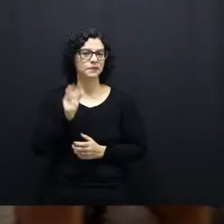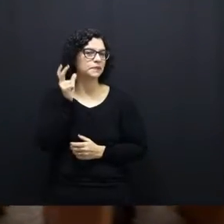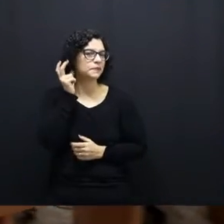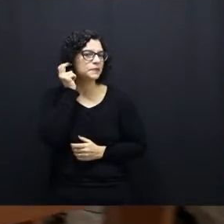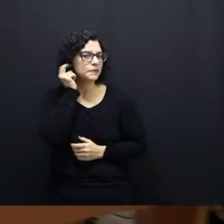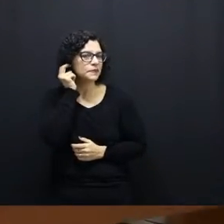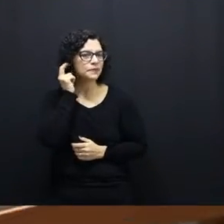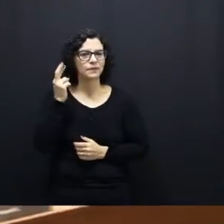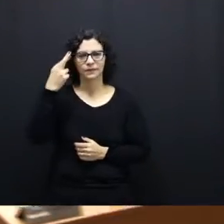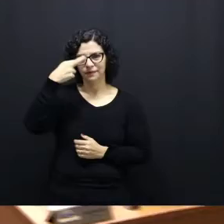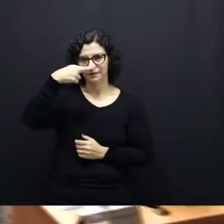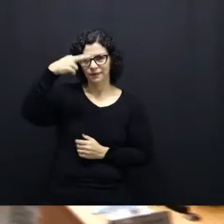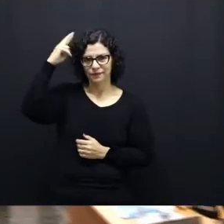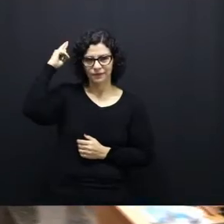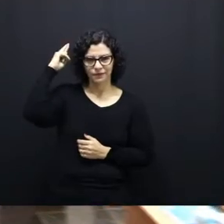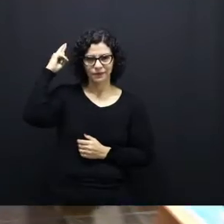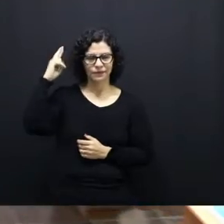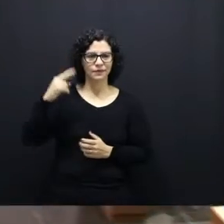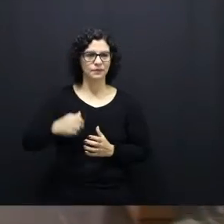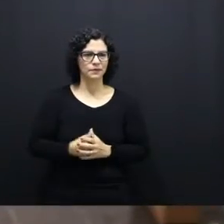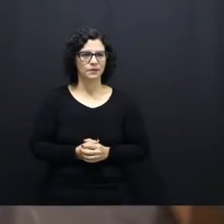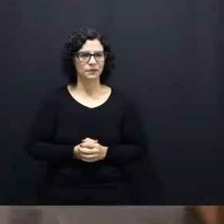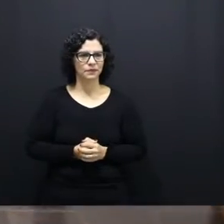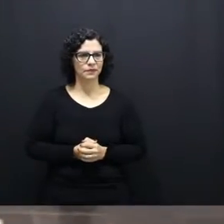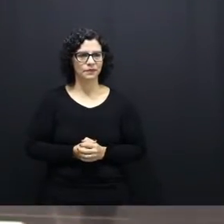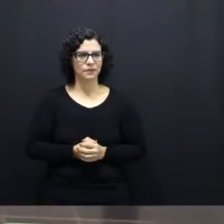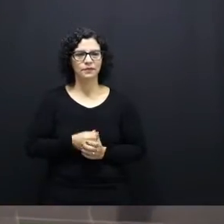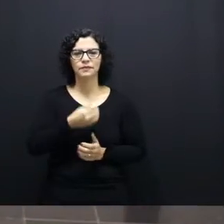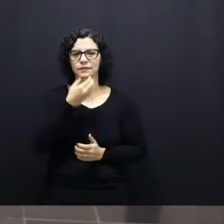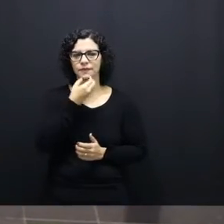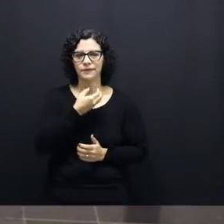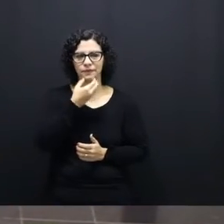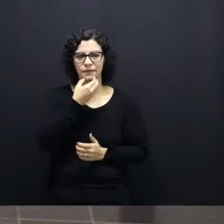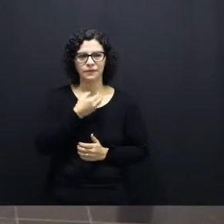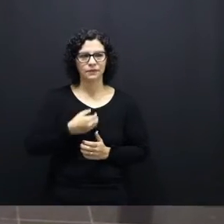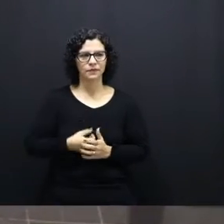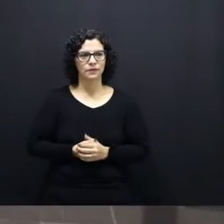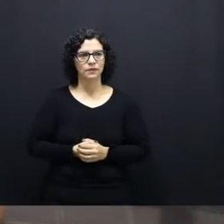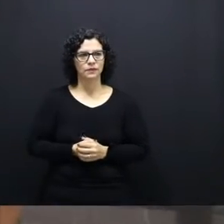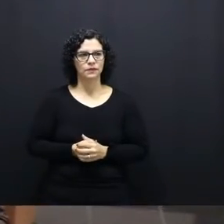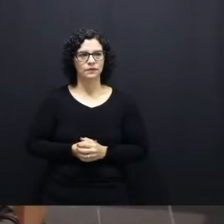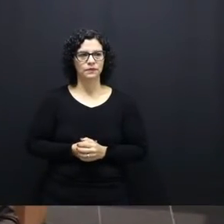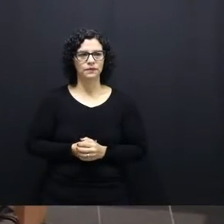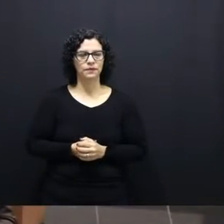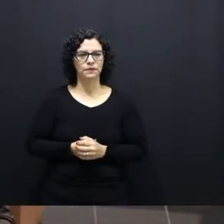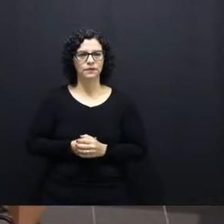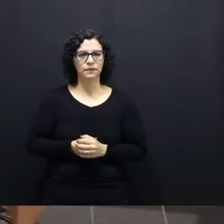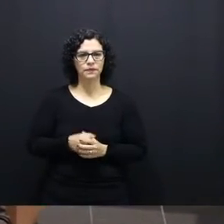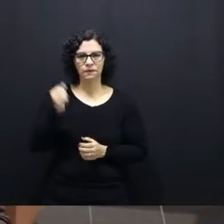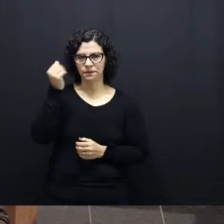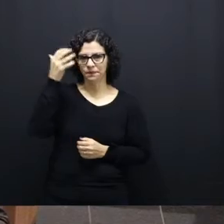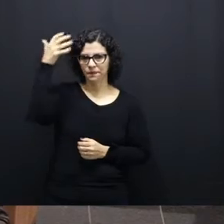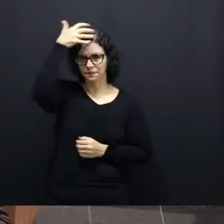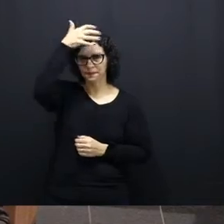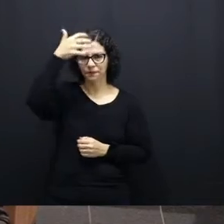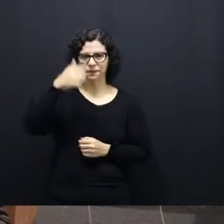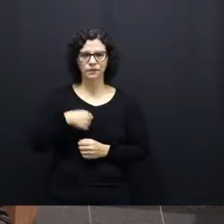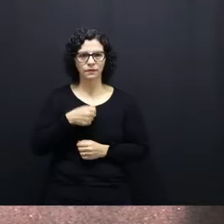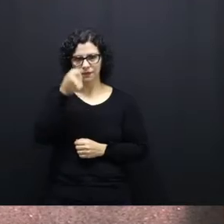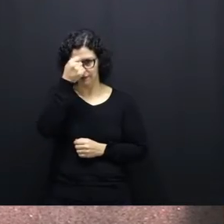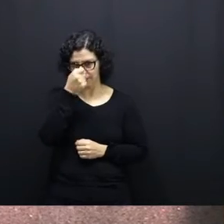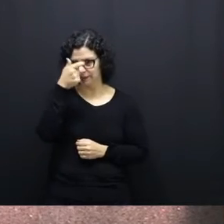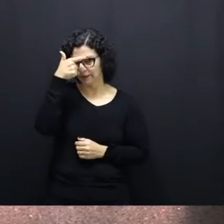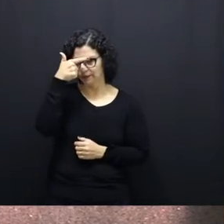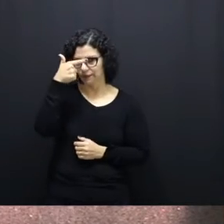presente Renan Machado presente Samuel Pinheiro da Silva mecânico presente Silvio